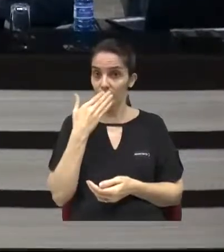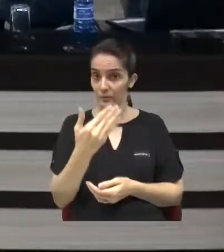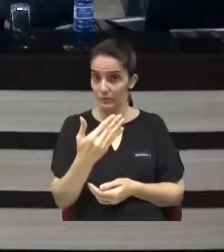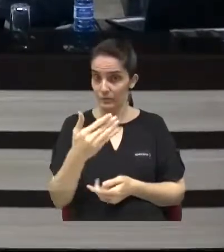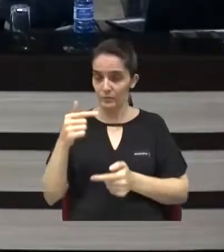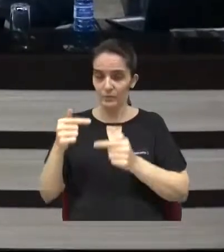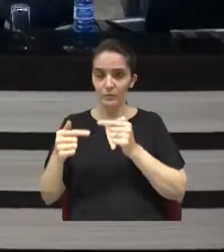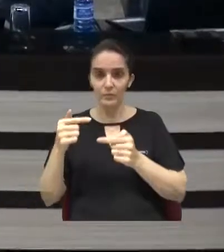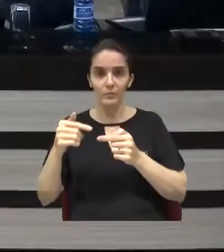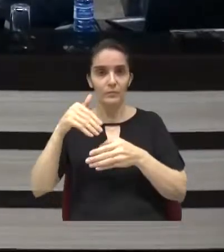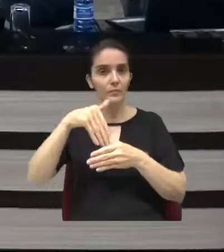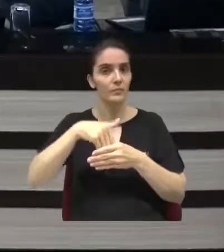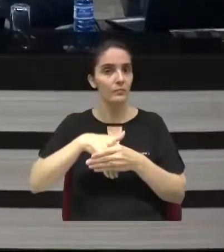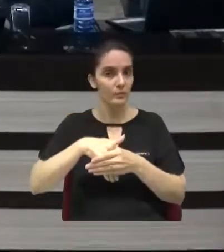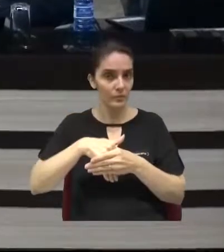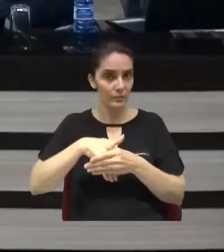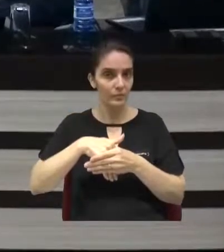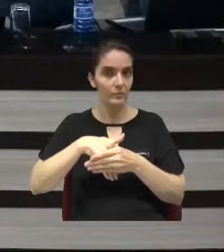e